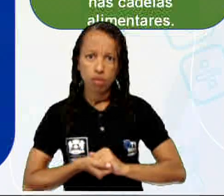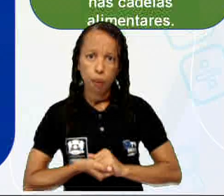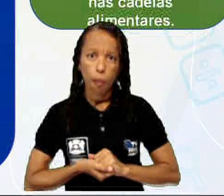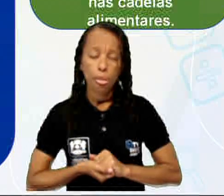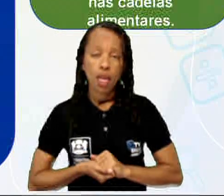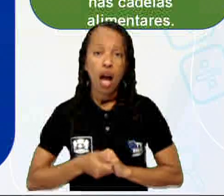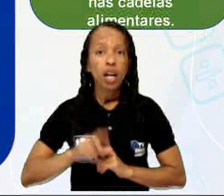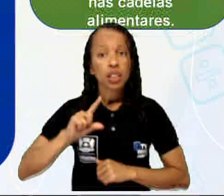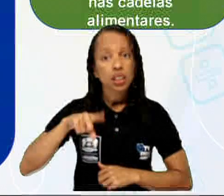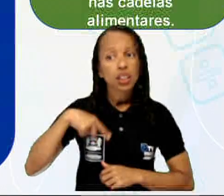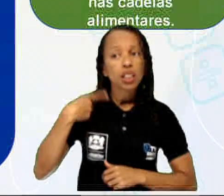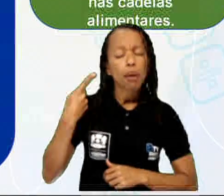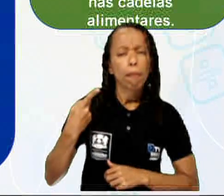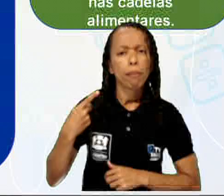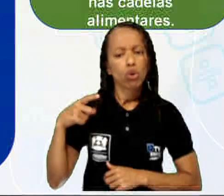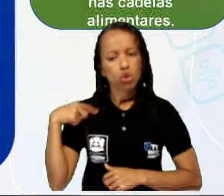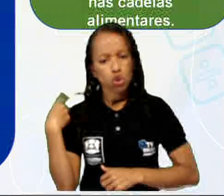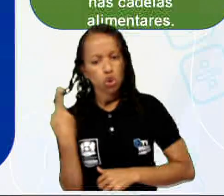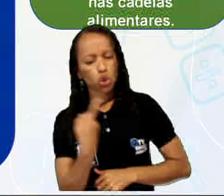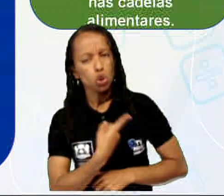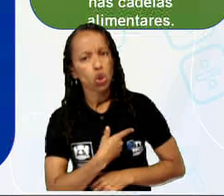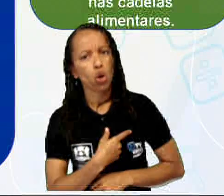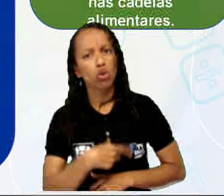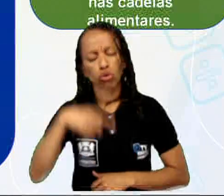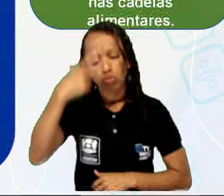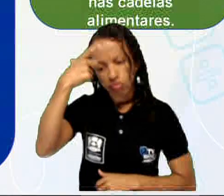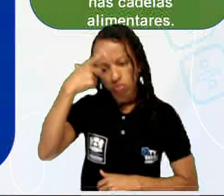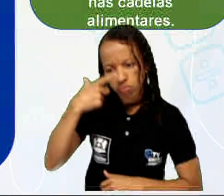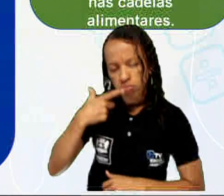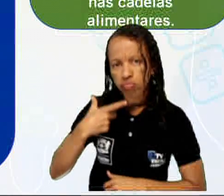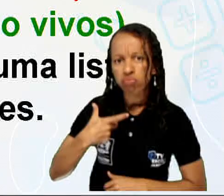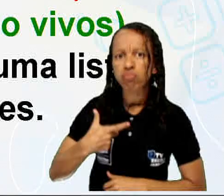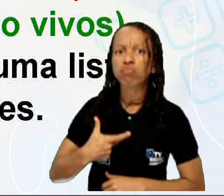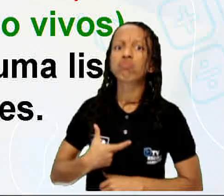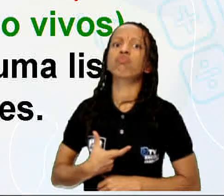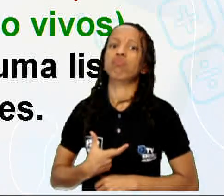nós, seres humanos, também vamos pagar este preço.